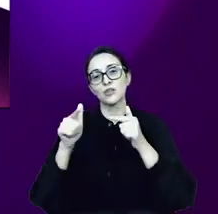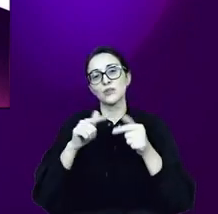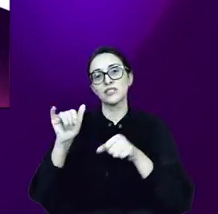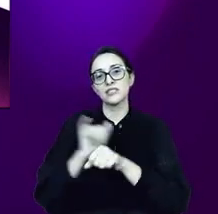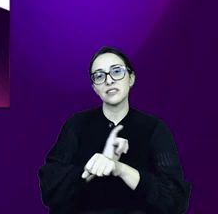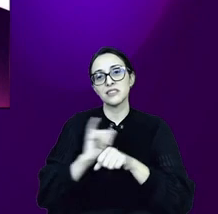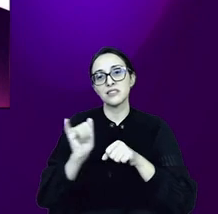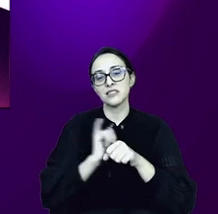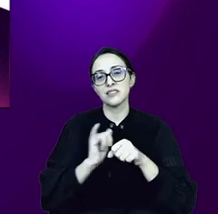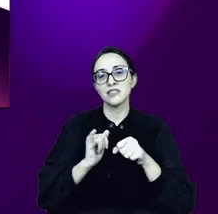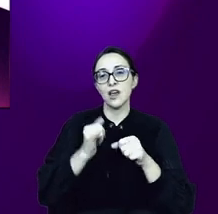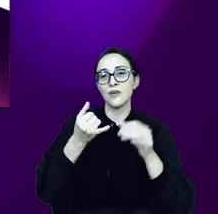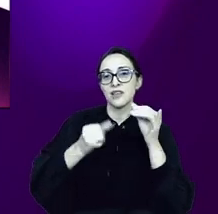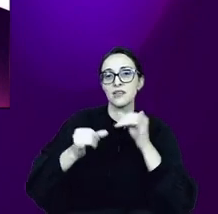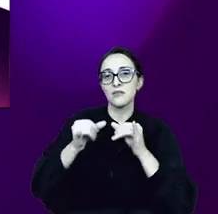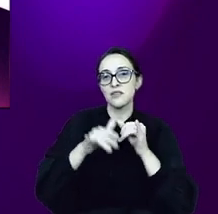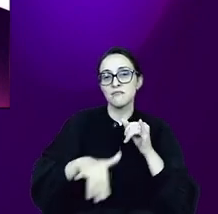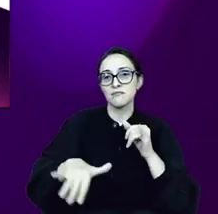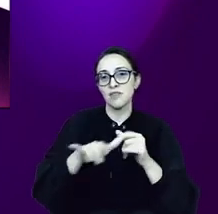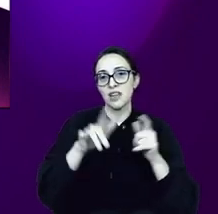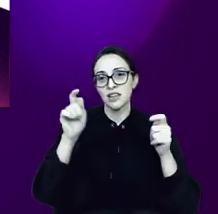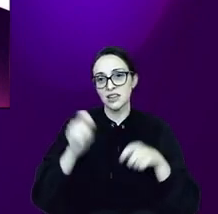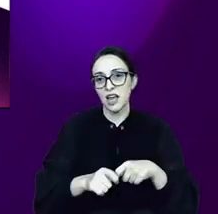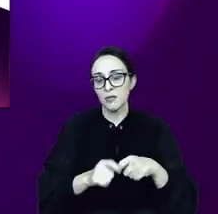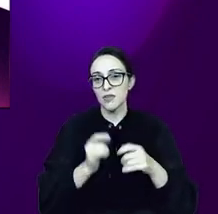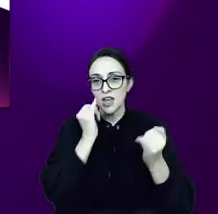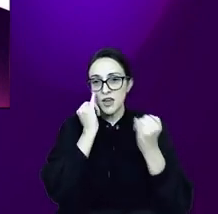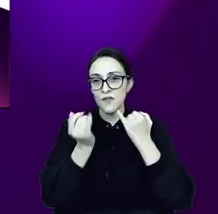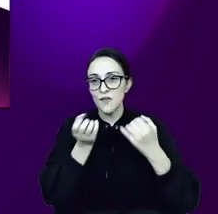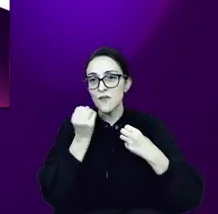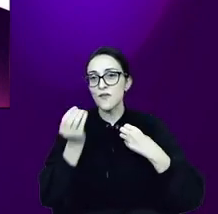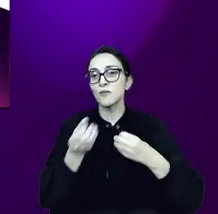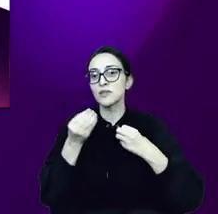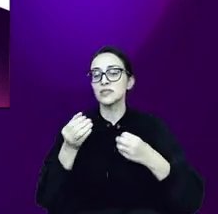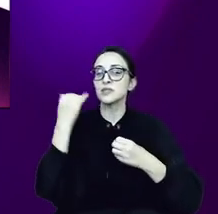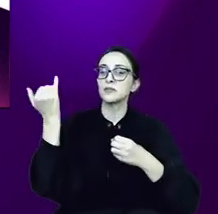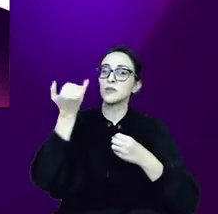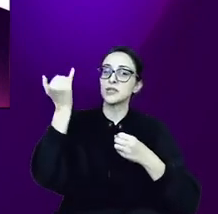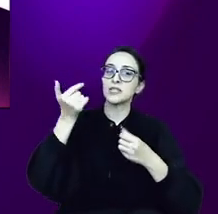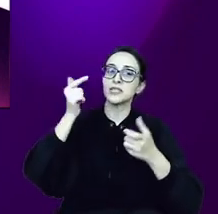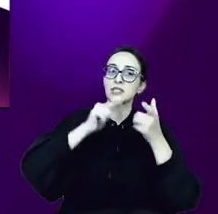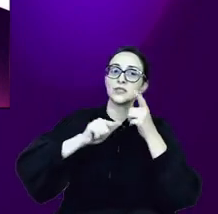ferramentas de imunohistoquímica podem nos dar informações importantes quanto à deleção.